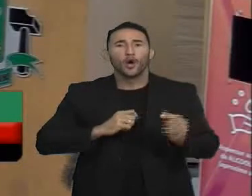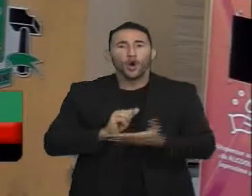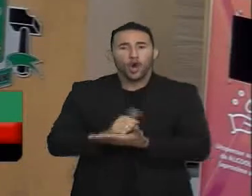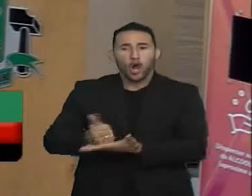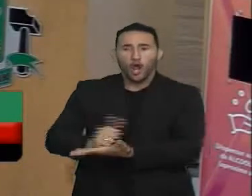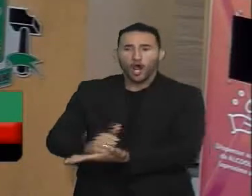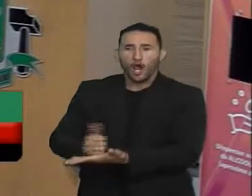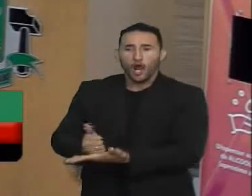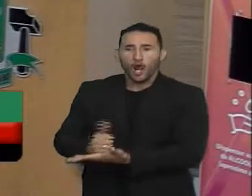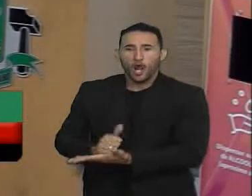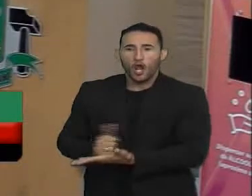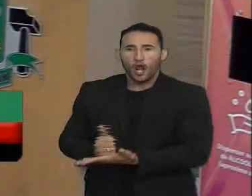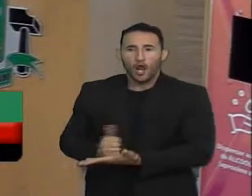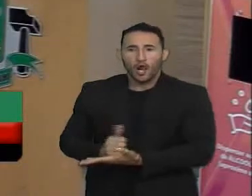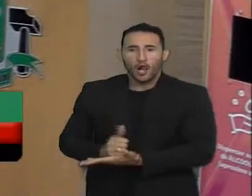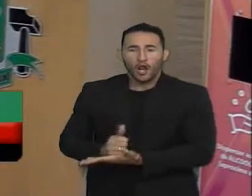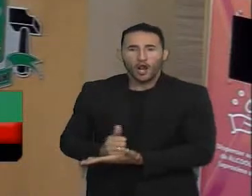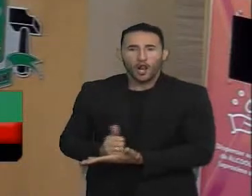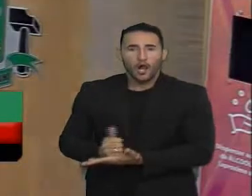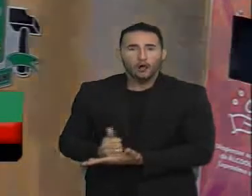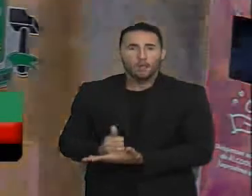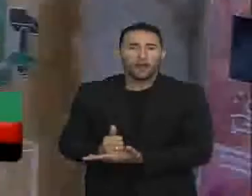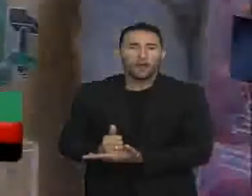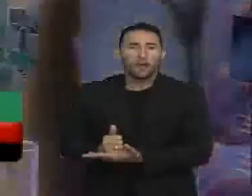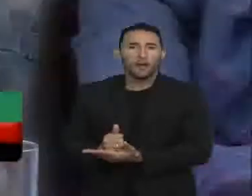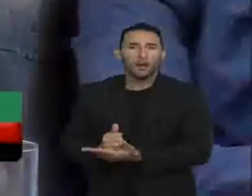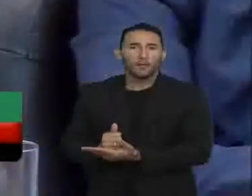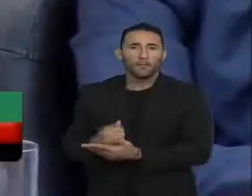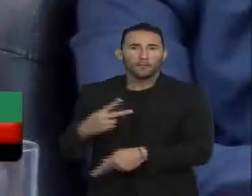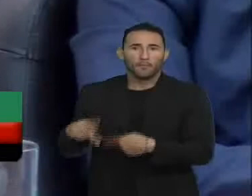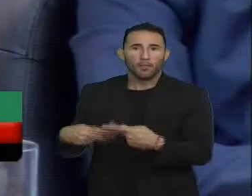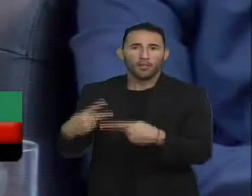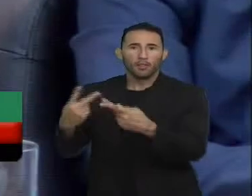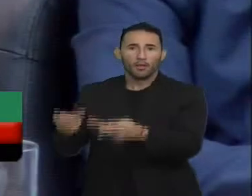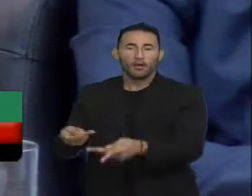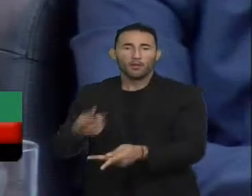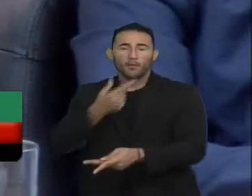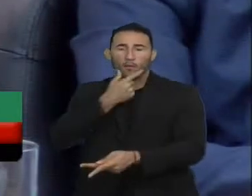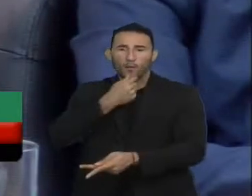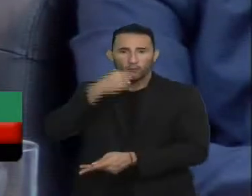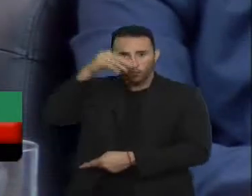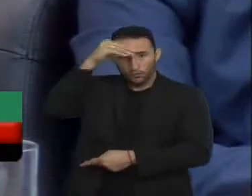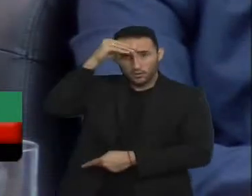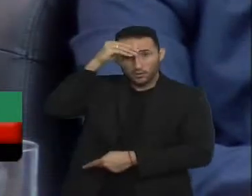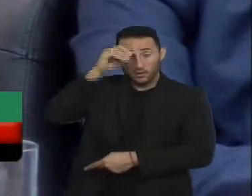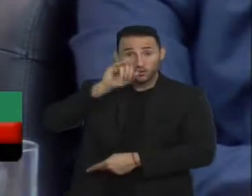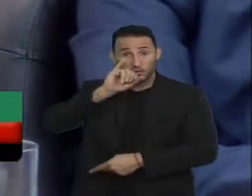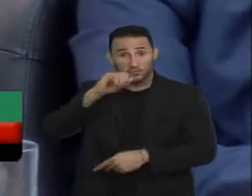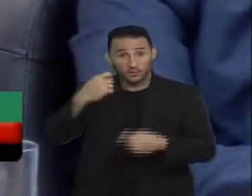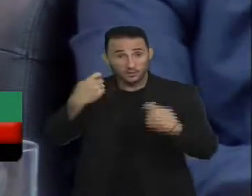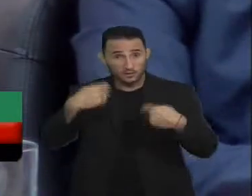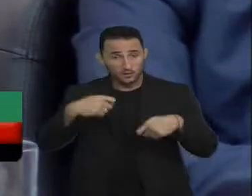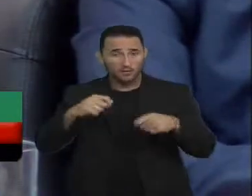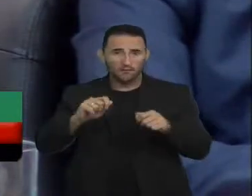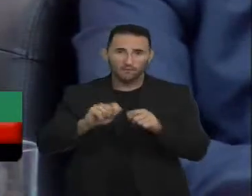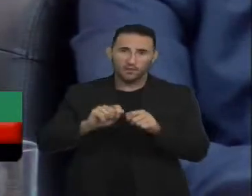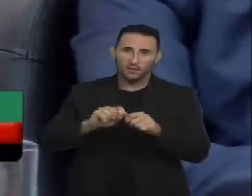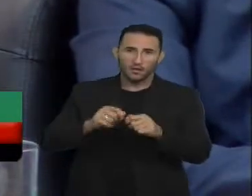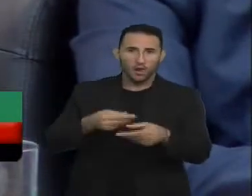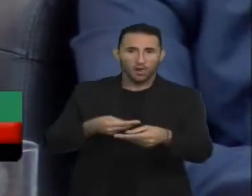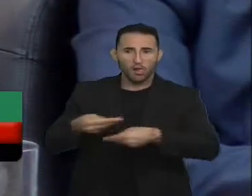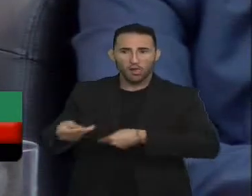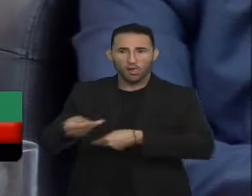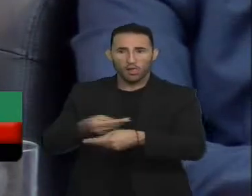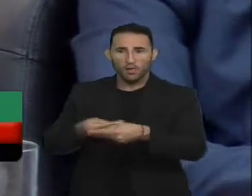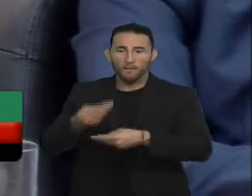Rogério Santos, para dar para o meu sobrinho, e meu sobrinho, precisando desse controle, ia fazer a troca por